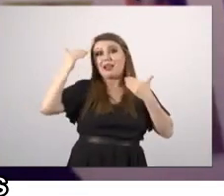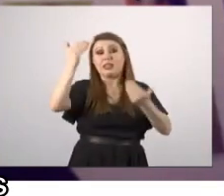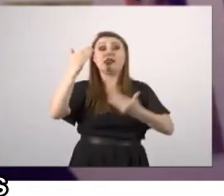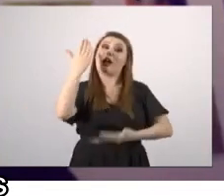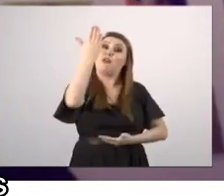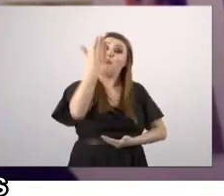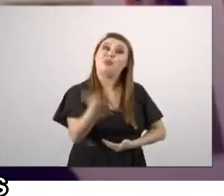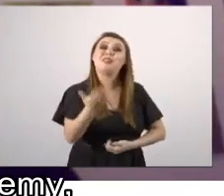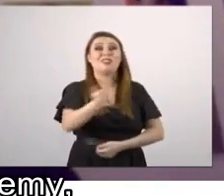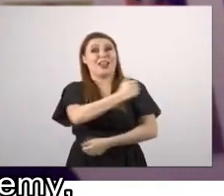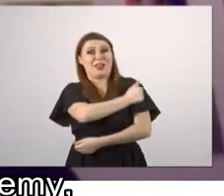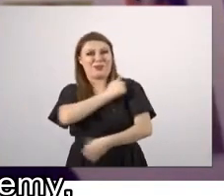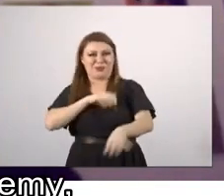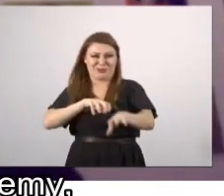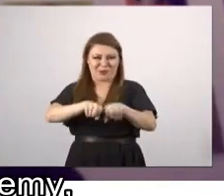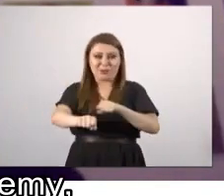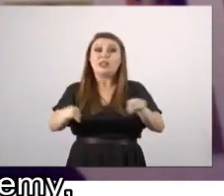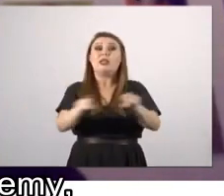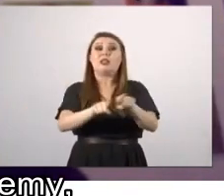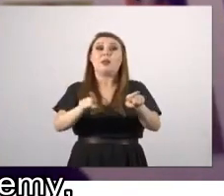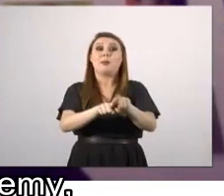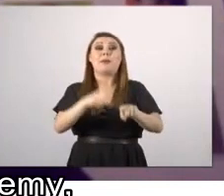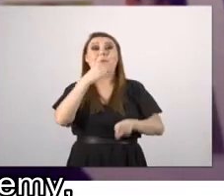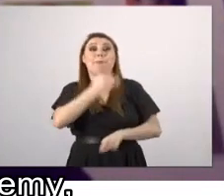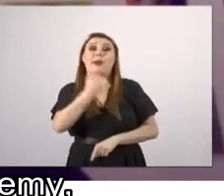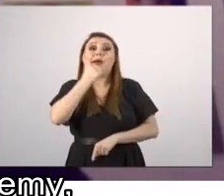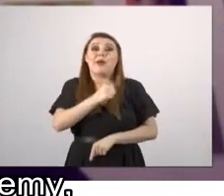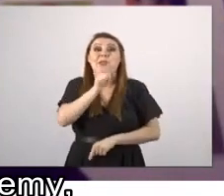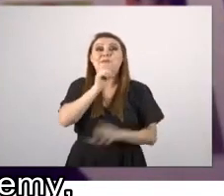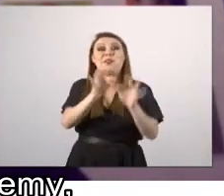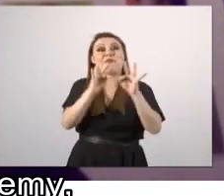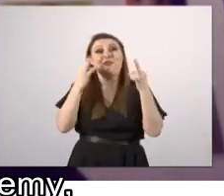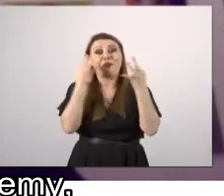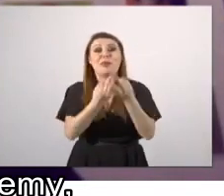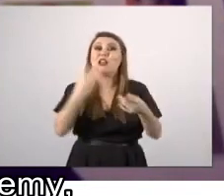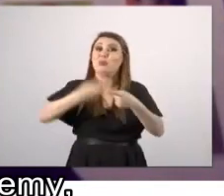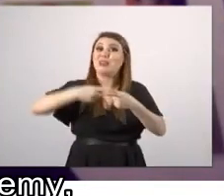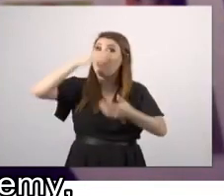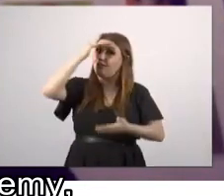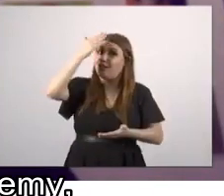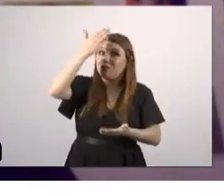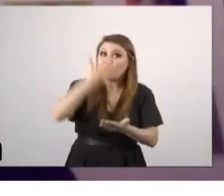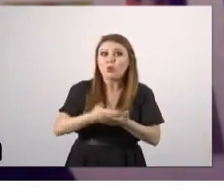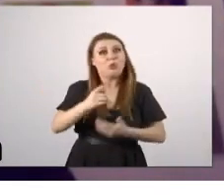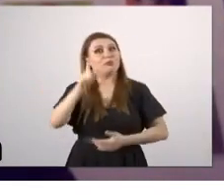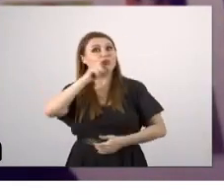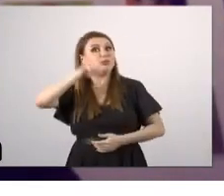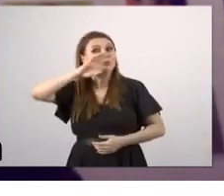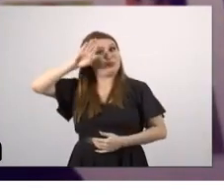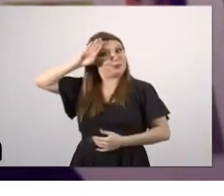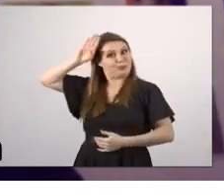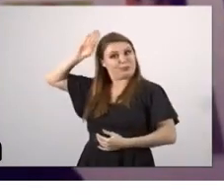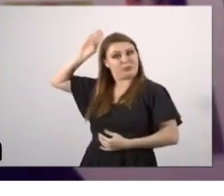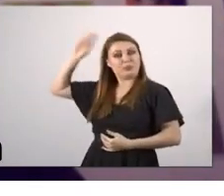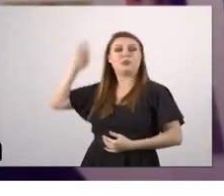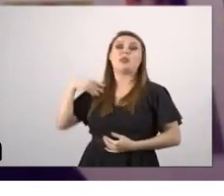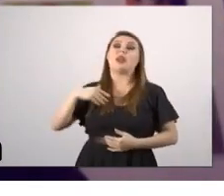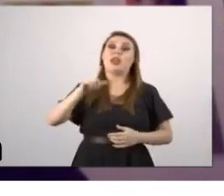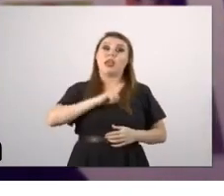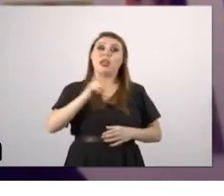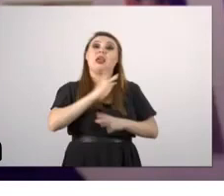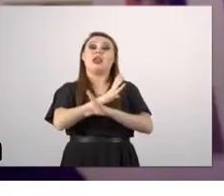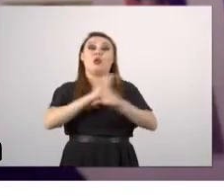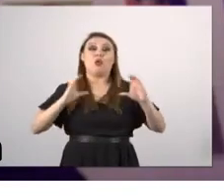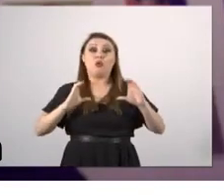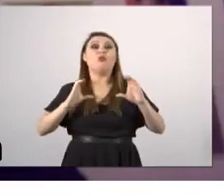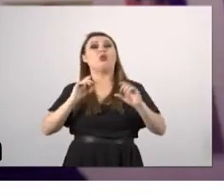vocês formandos e aos seus pais, seus familiares, por acreditarem no American Academy e por confiarem a sua formação